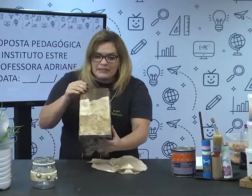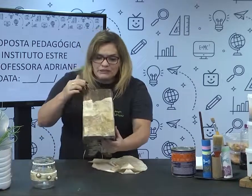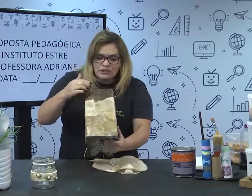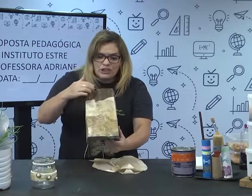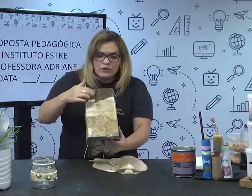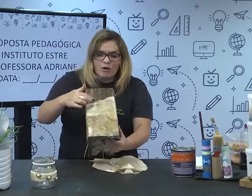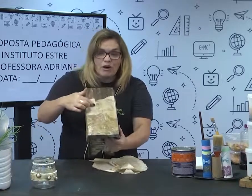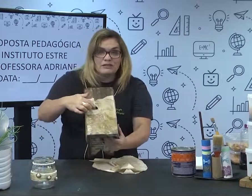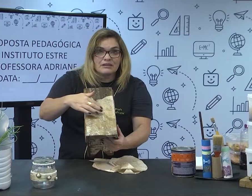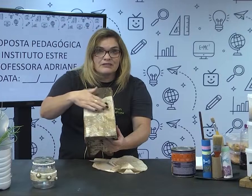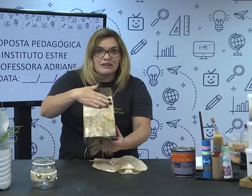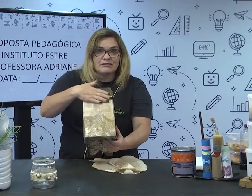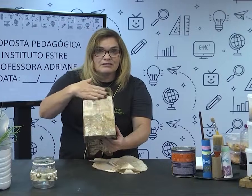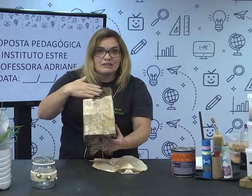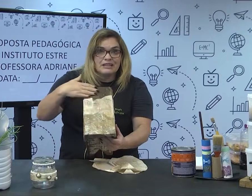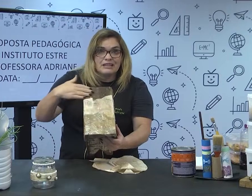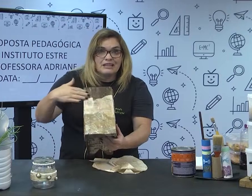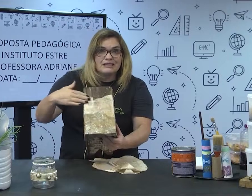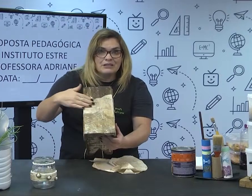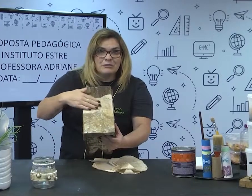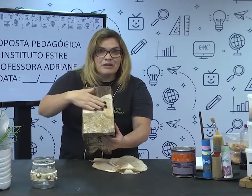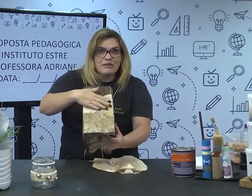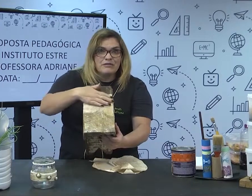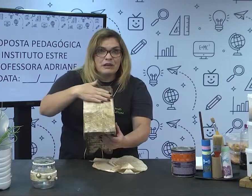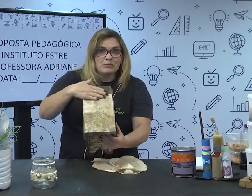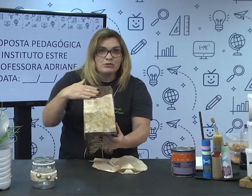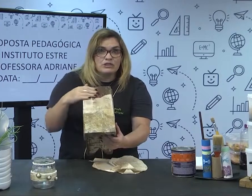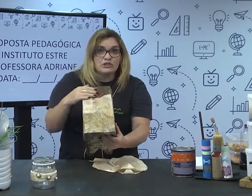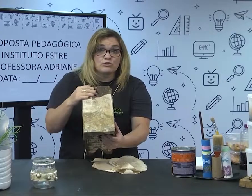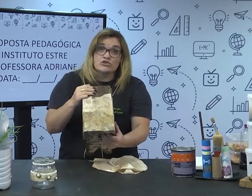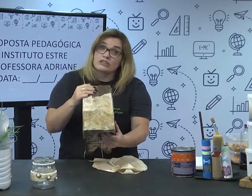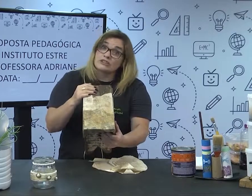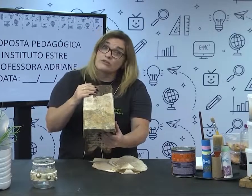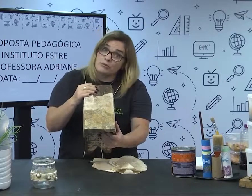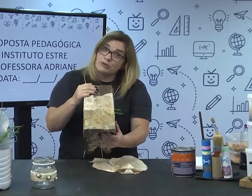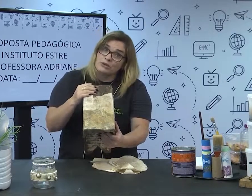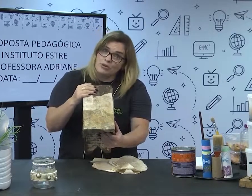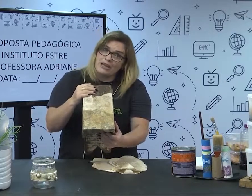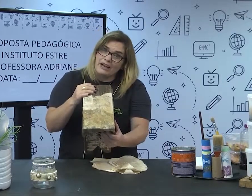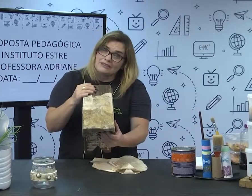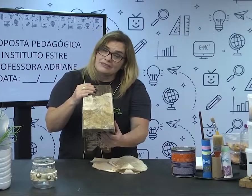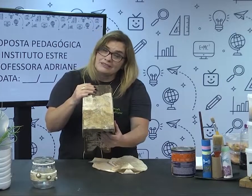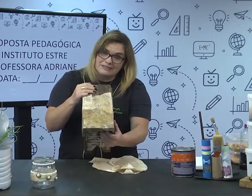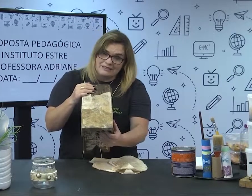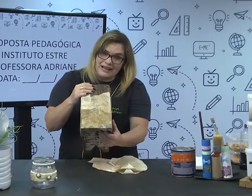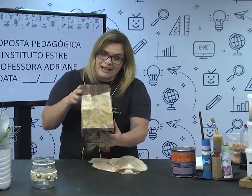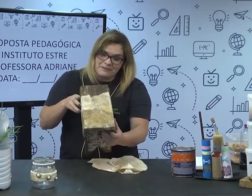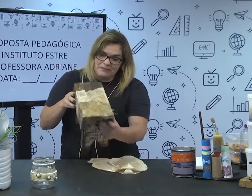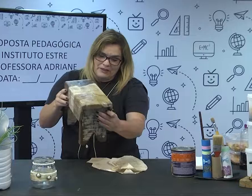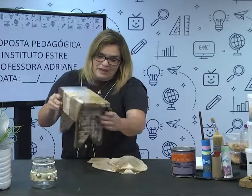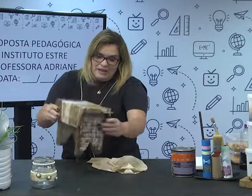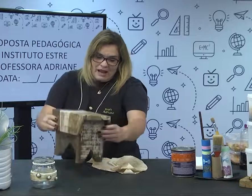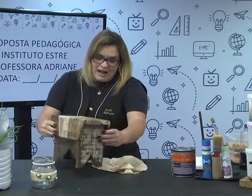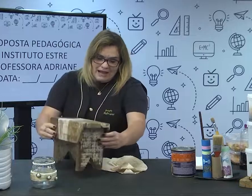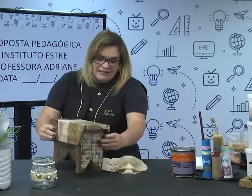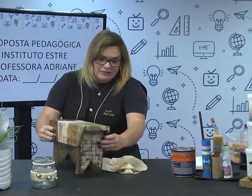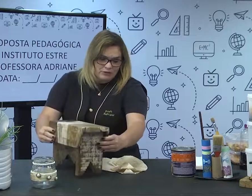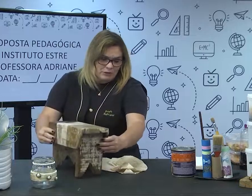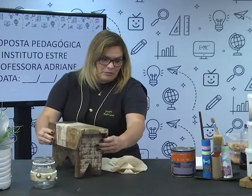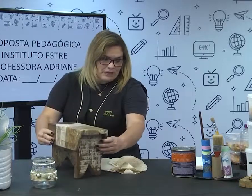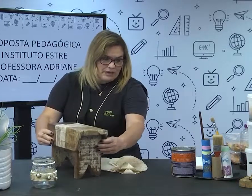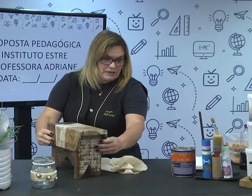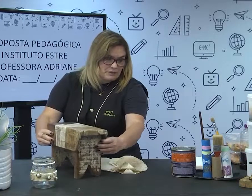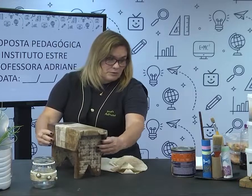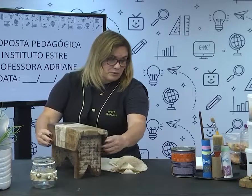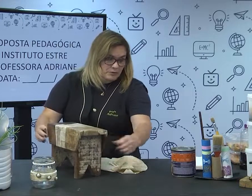deixar brilhantinho, ó. Tá vendo? Ele também vai ficar protegido, só que não vai poder molhar. Tá? Ah,